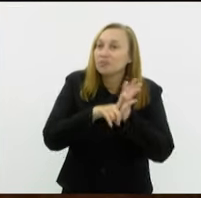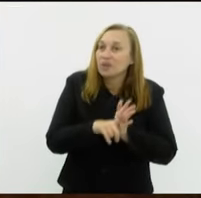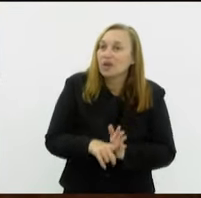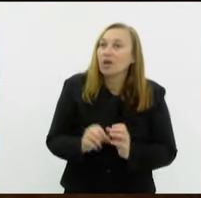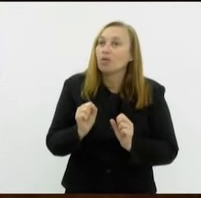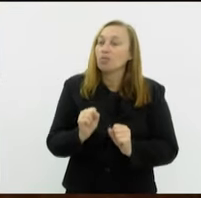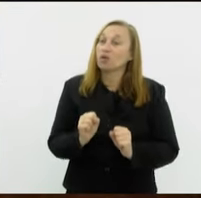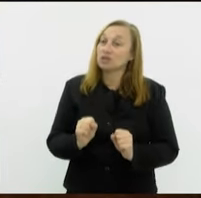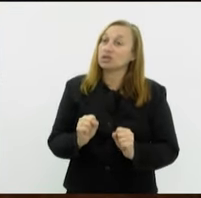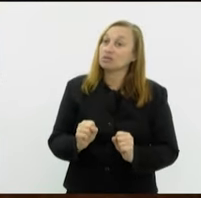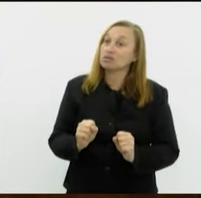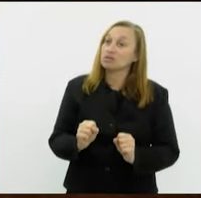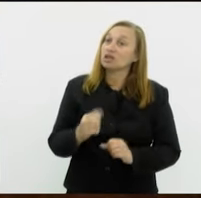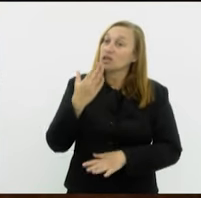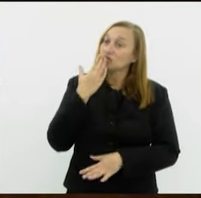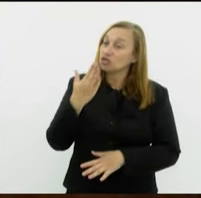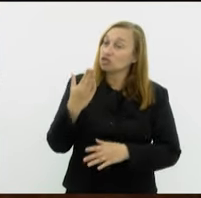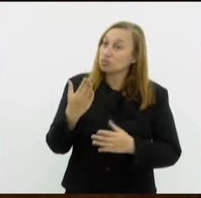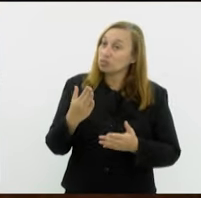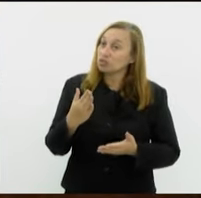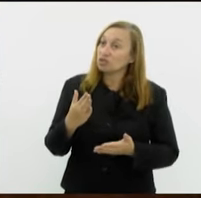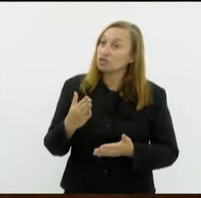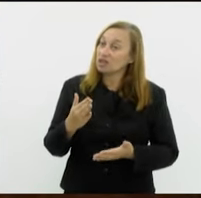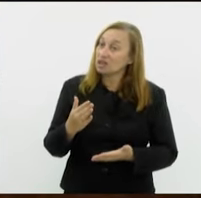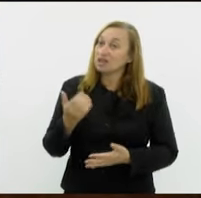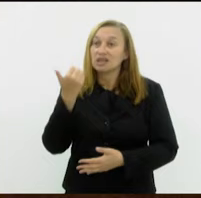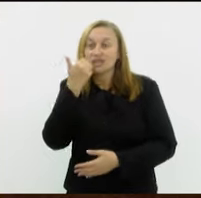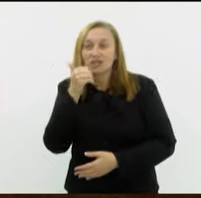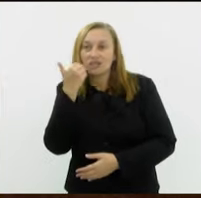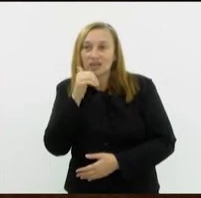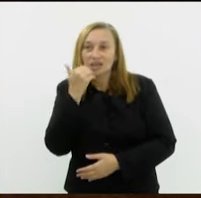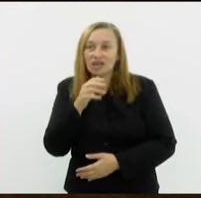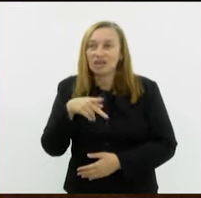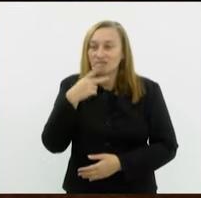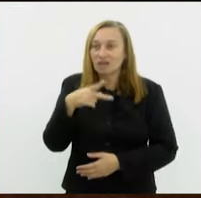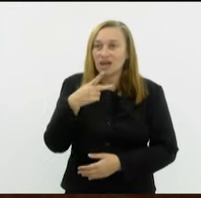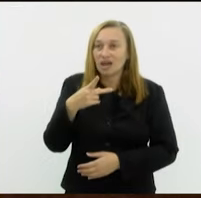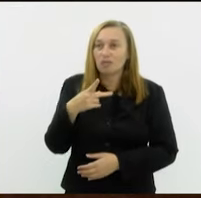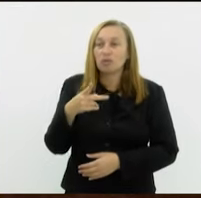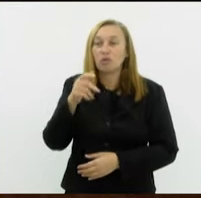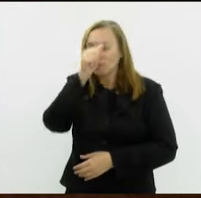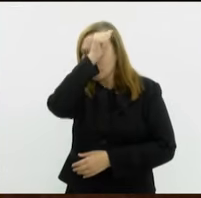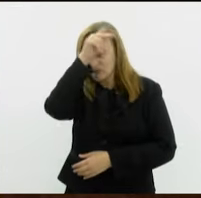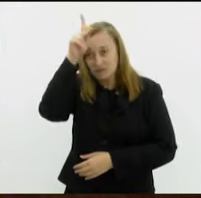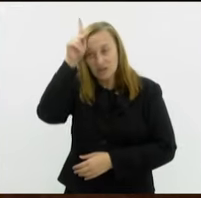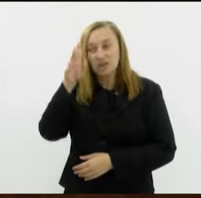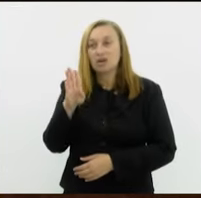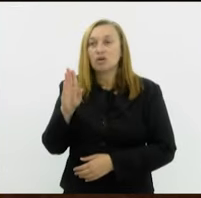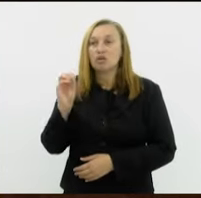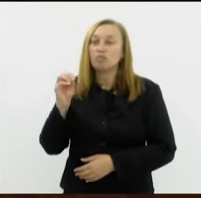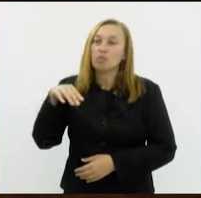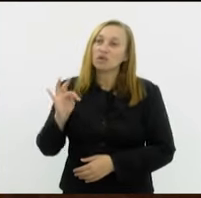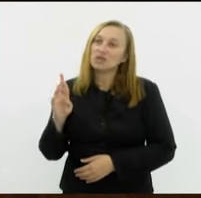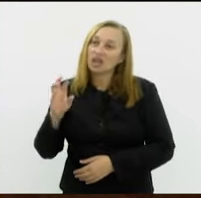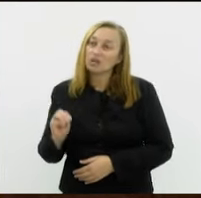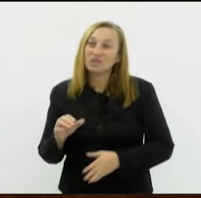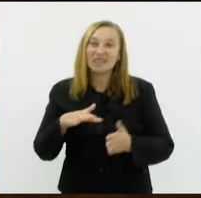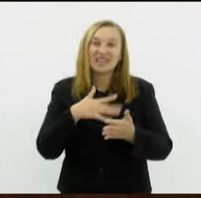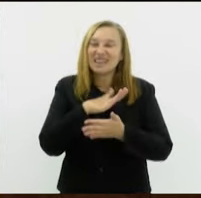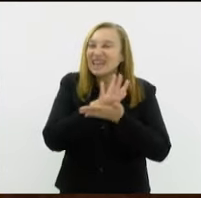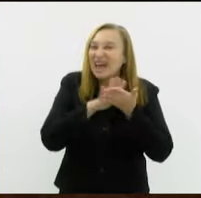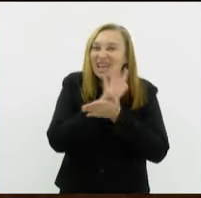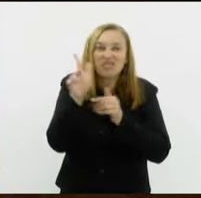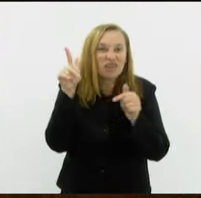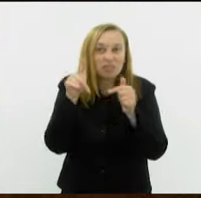estar sujeitos a esse tipo de covardia. Quero mandar um recado para o prefeito Bontempo, que nada vai impedir que essa Assembleia,